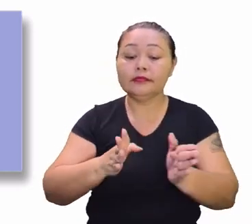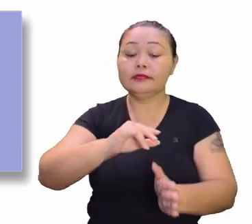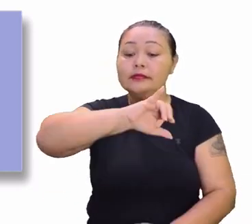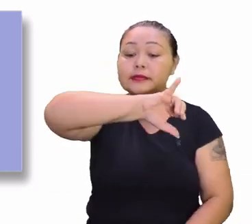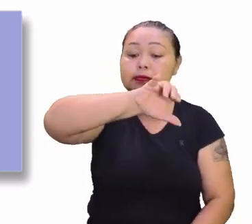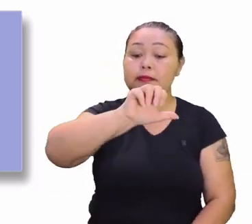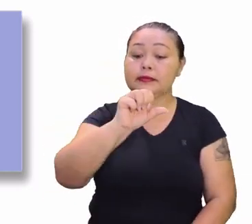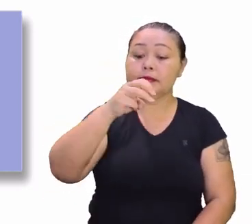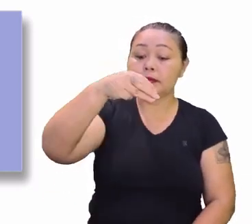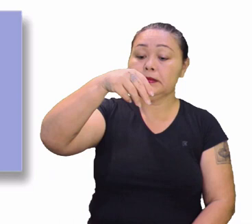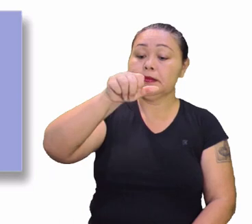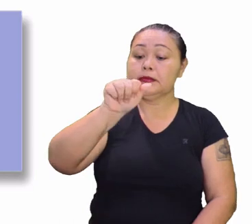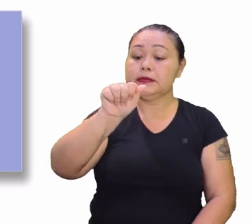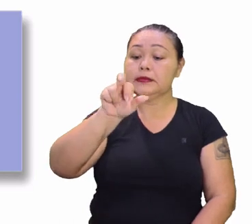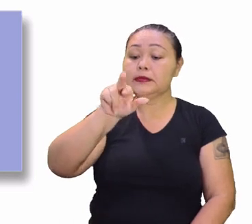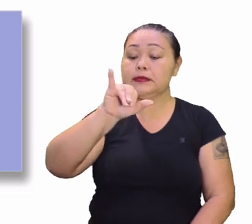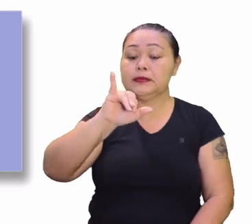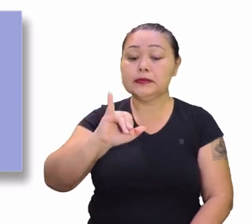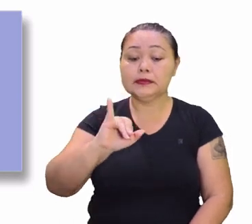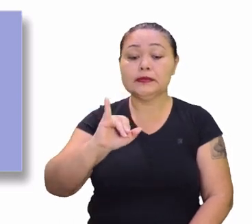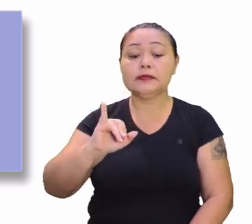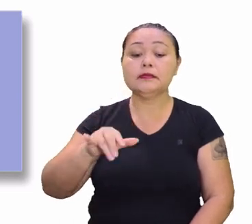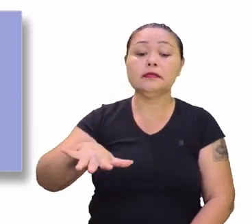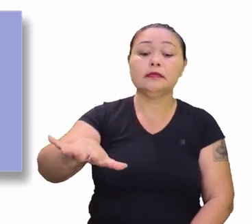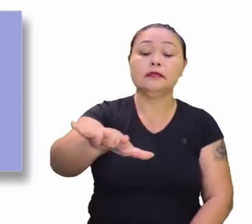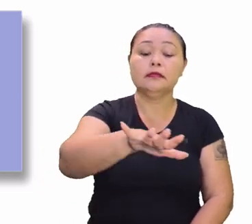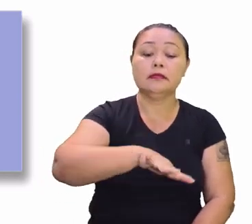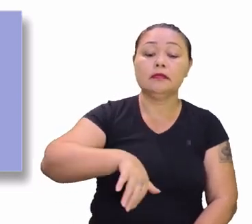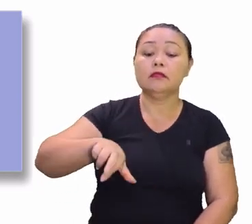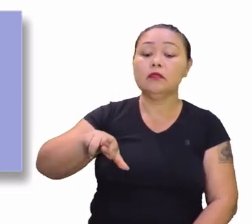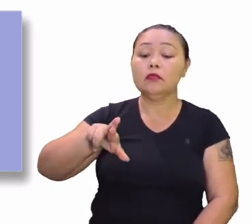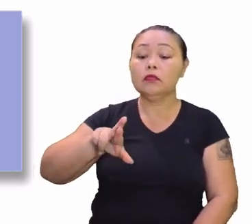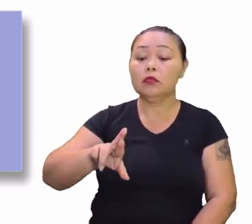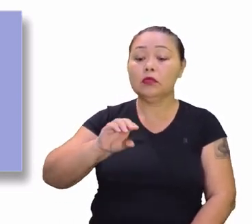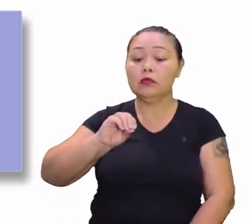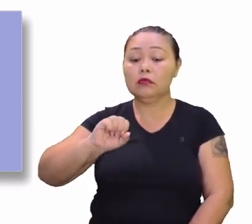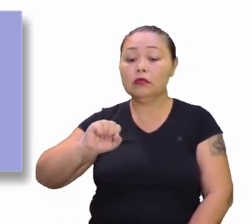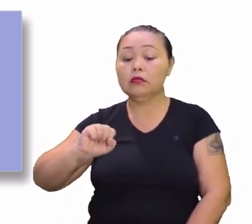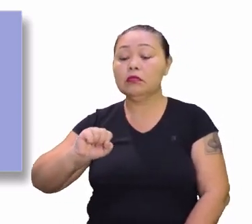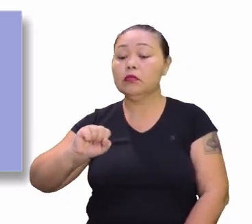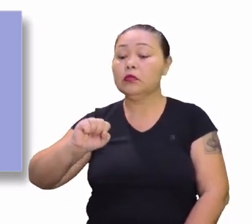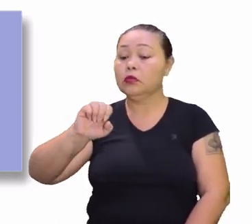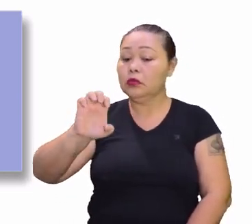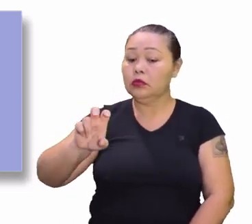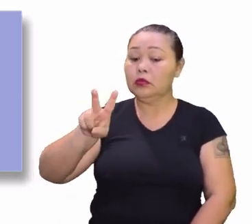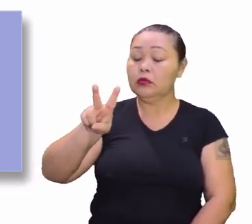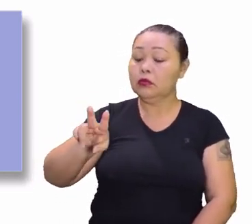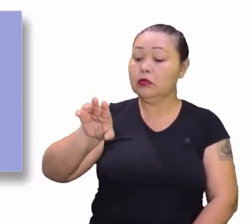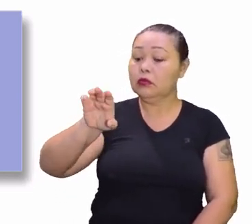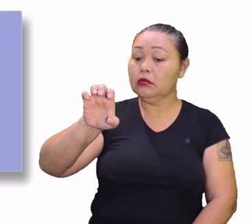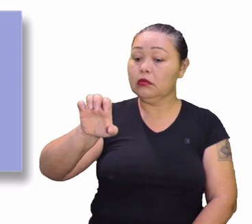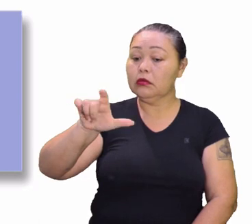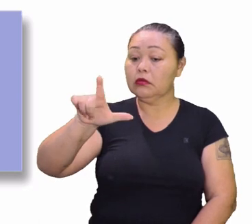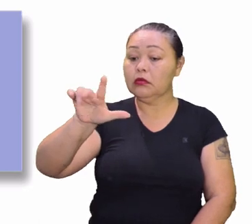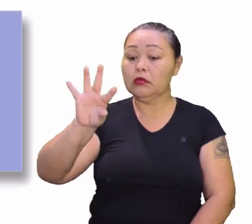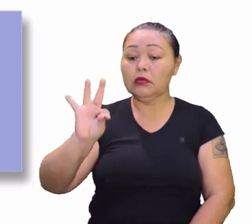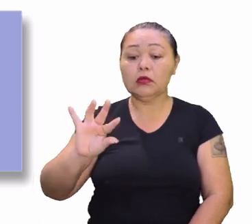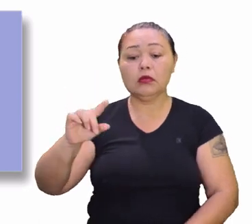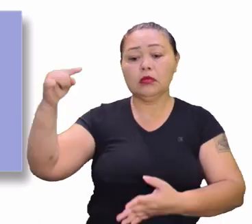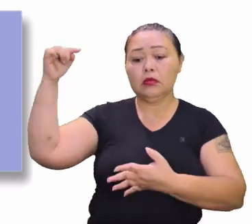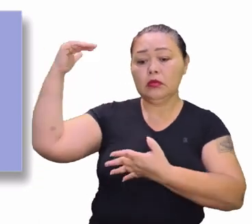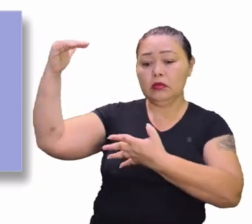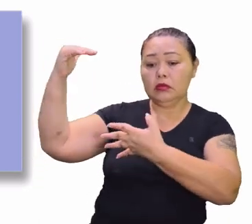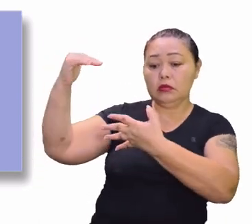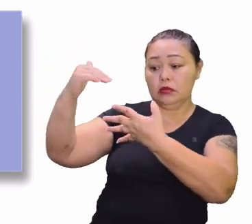Jamari e a bacia do rio Roosevelt. Então, veremos 1,